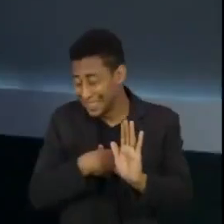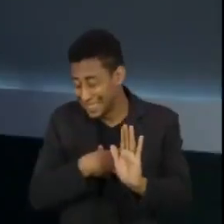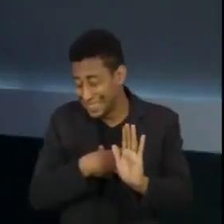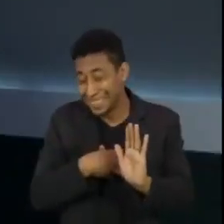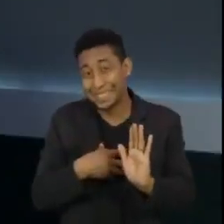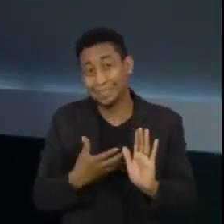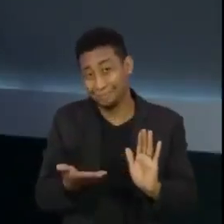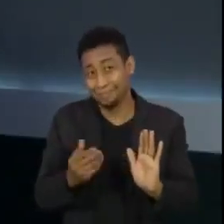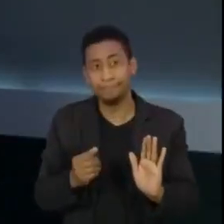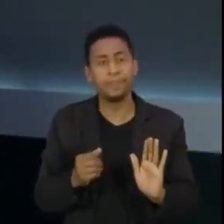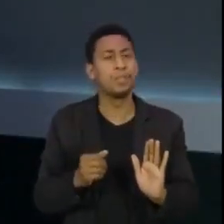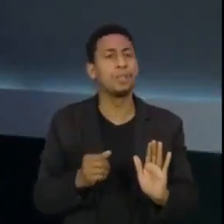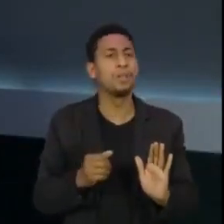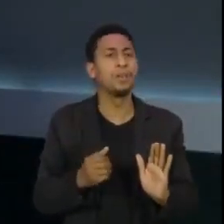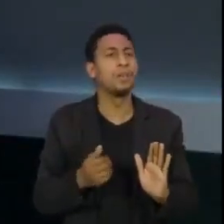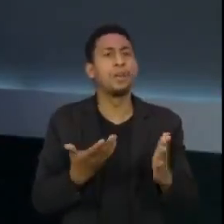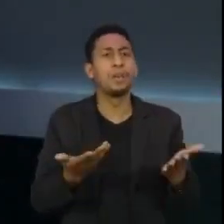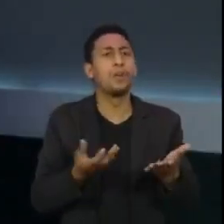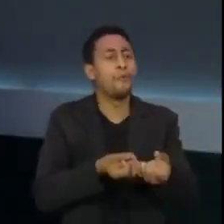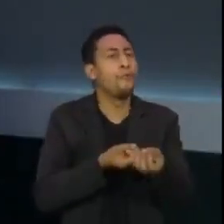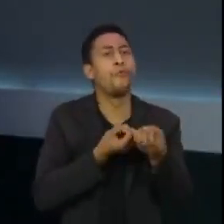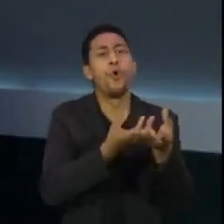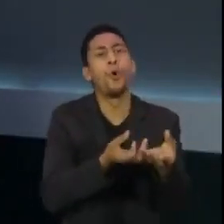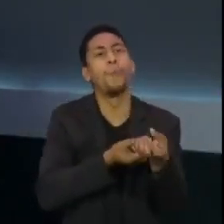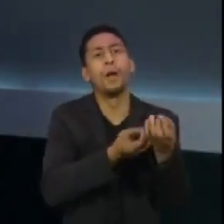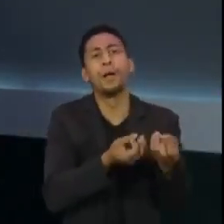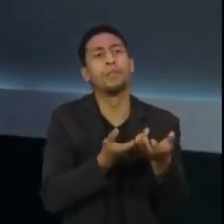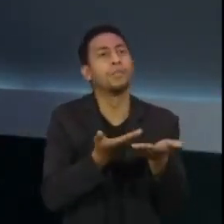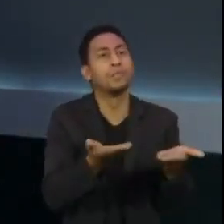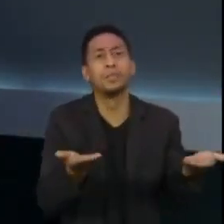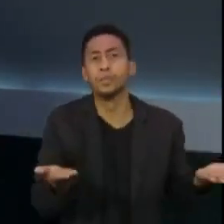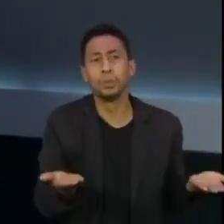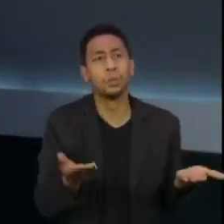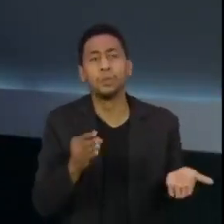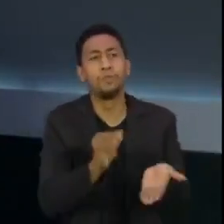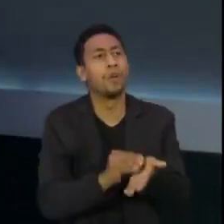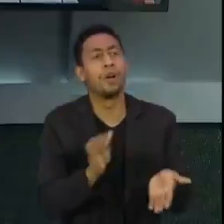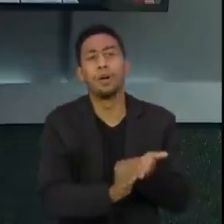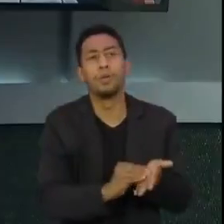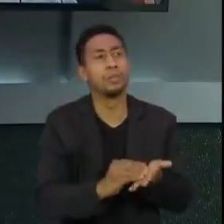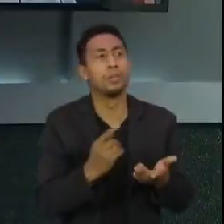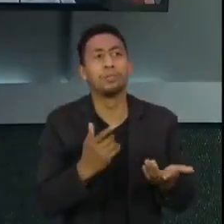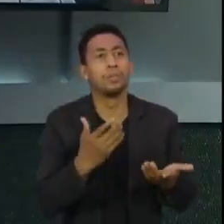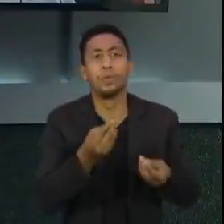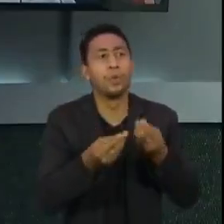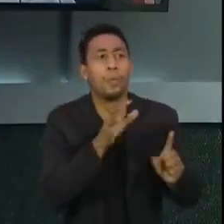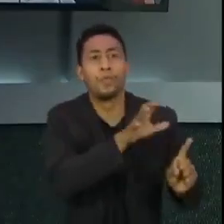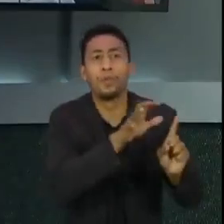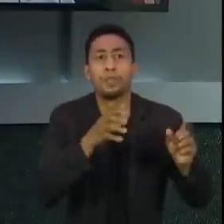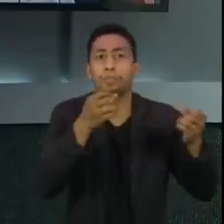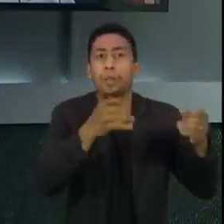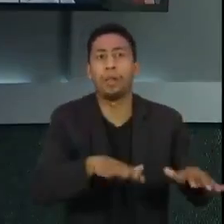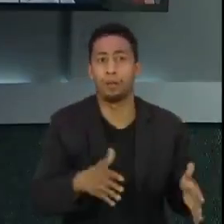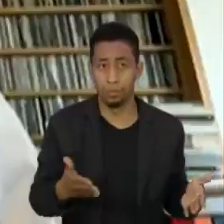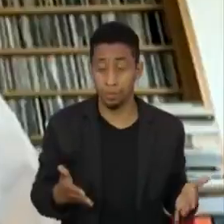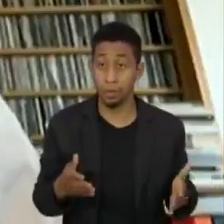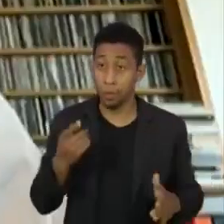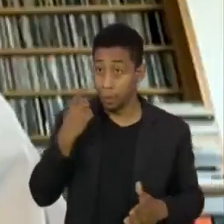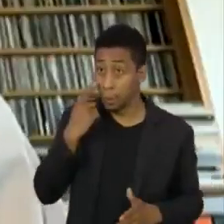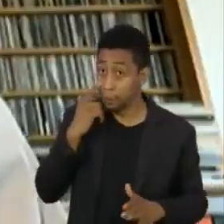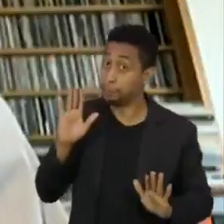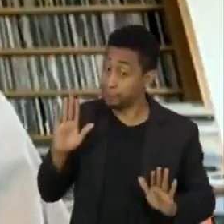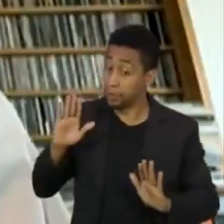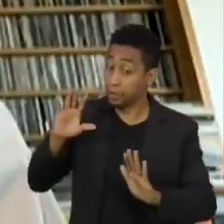insatisfações. Qual é o papel que a desinformação desempenha nessa crise democrática? Olha, é um papel central.